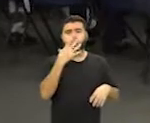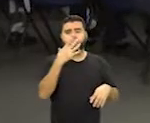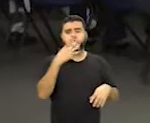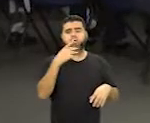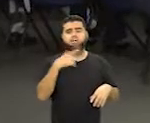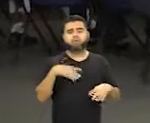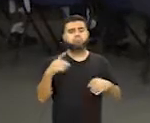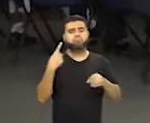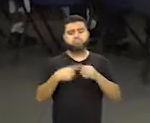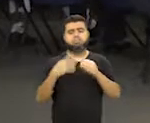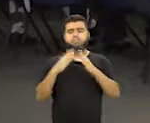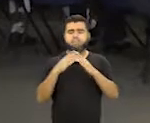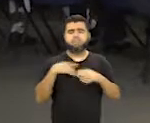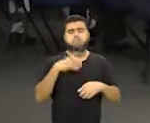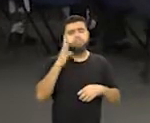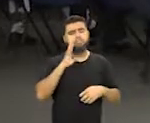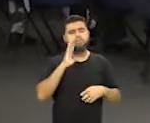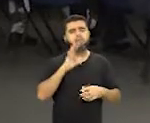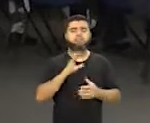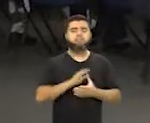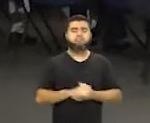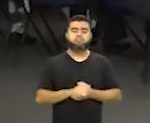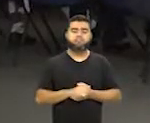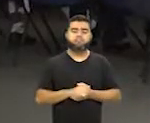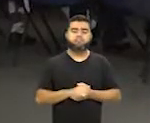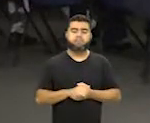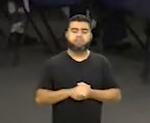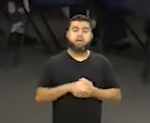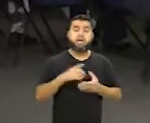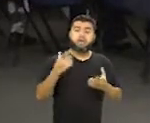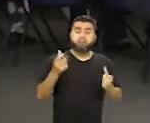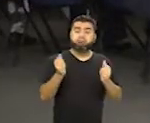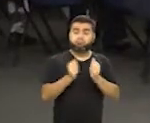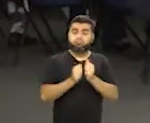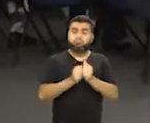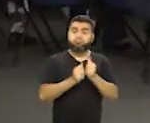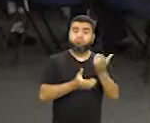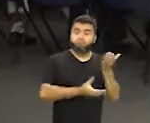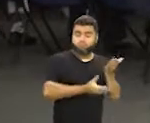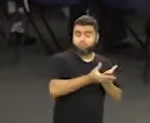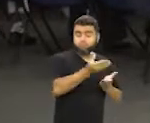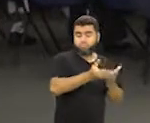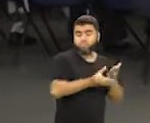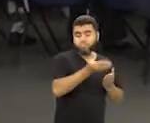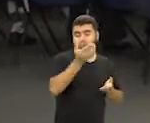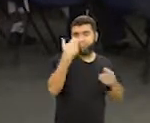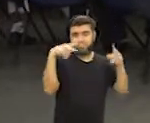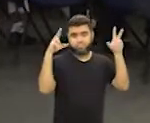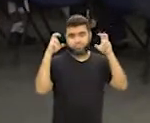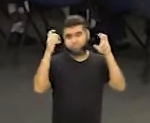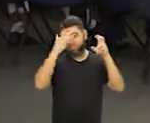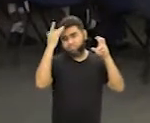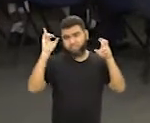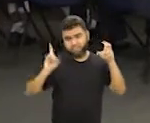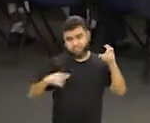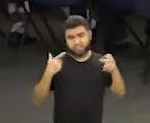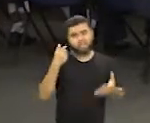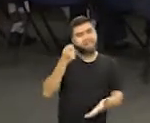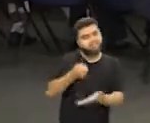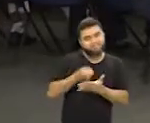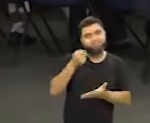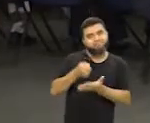eficaz no município que a gente reside. Muito e bacana. E com o nosso novo Conselho Municipal de Assuntos para Pessoa com